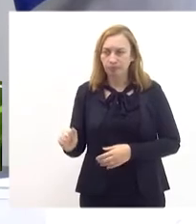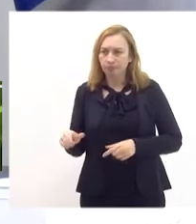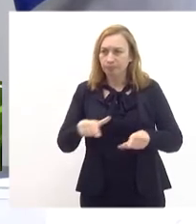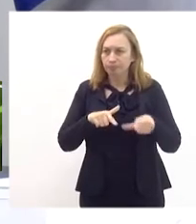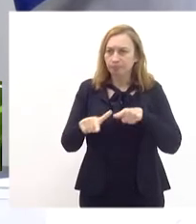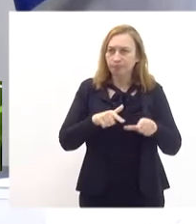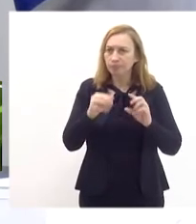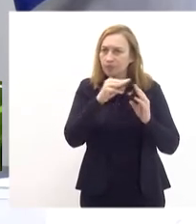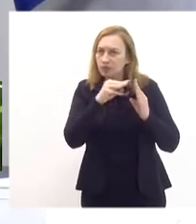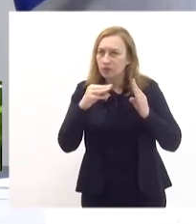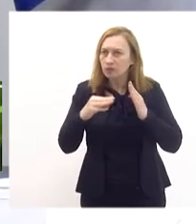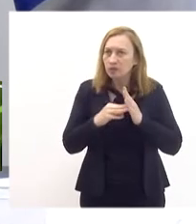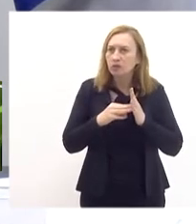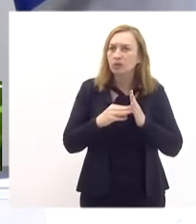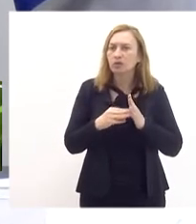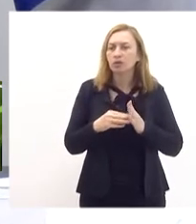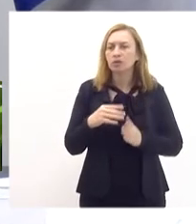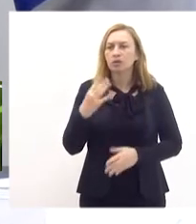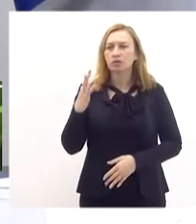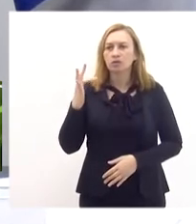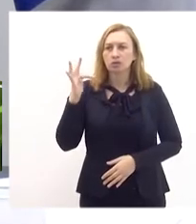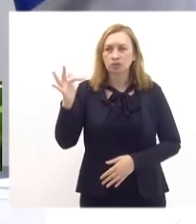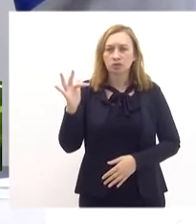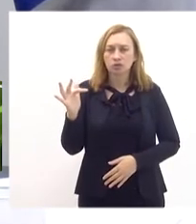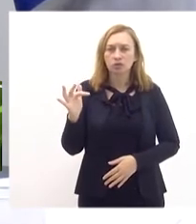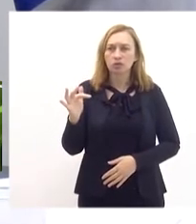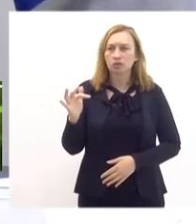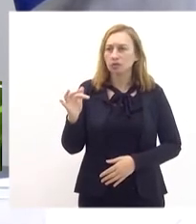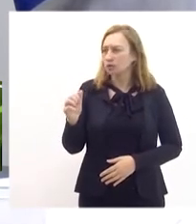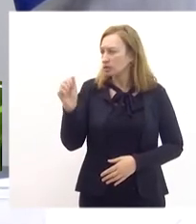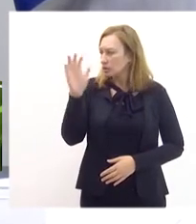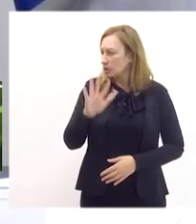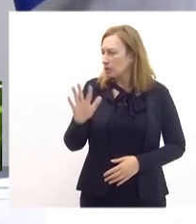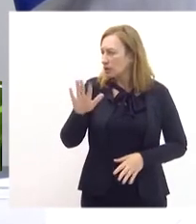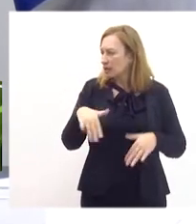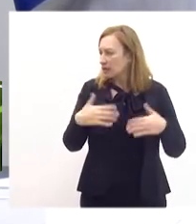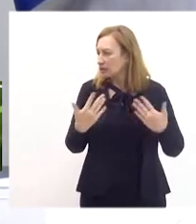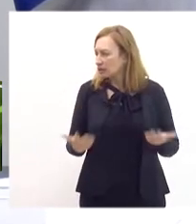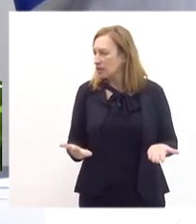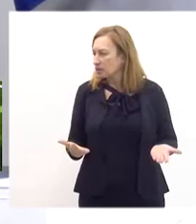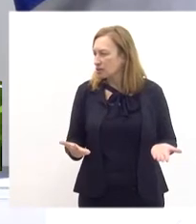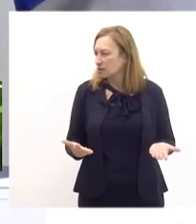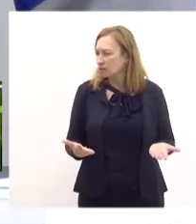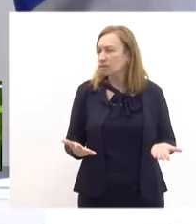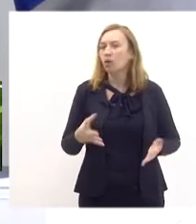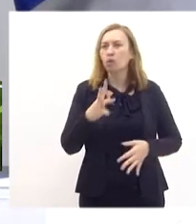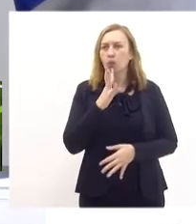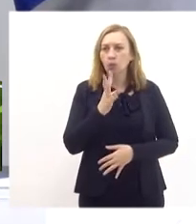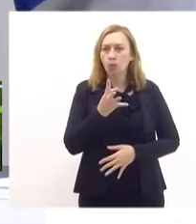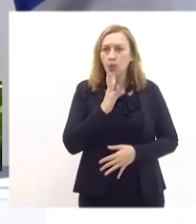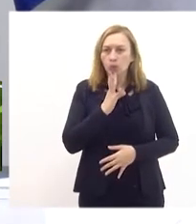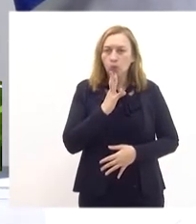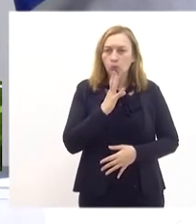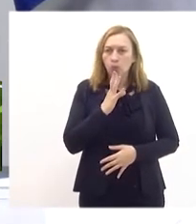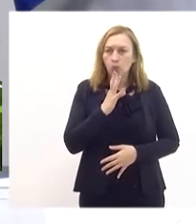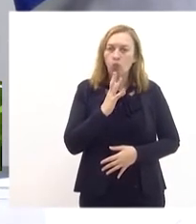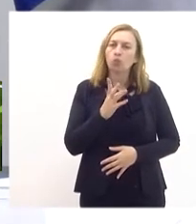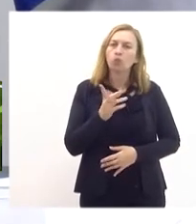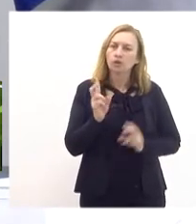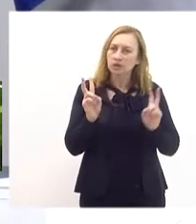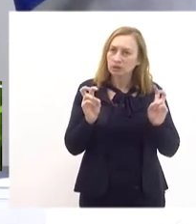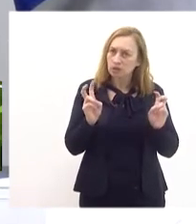com a metodologia do Tesouro Nacional. Então, com isso, essa